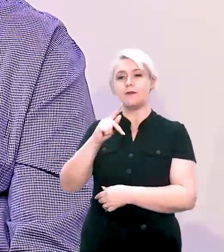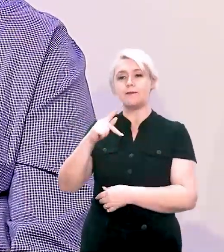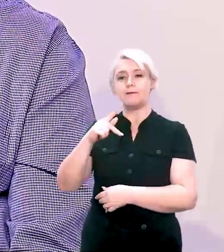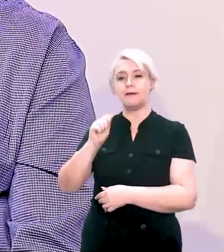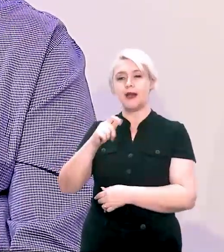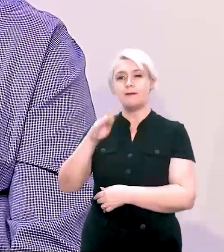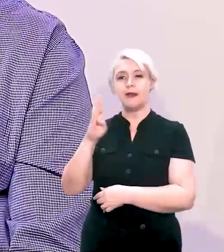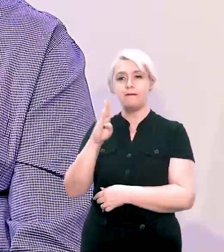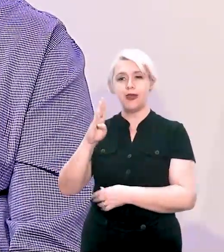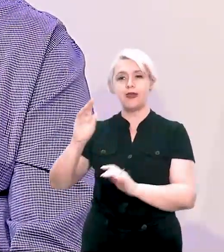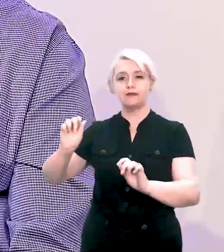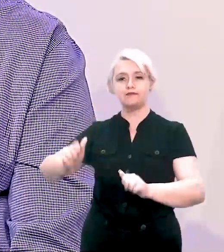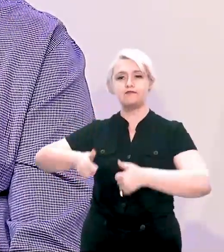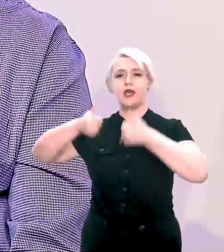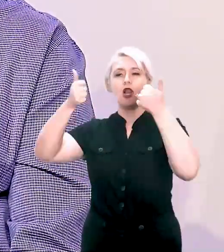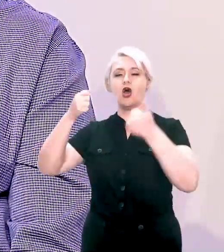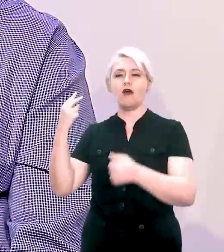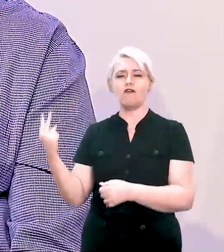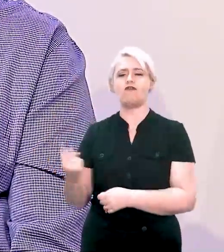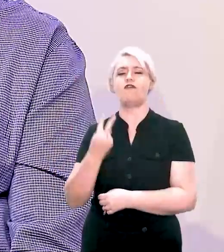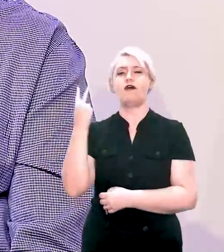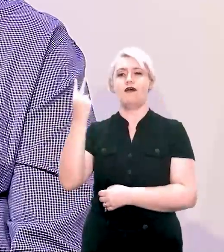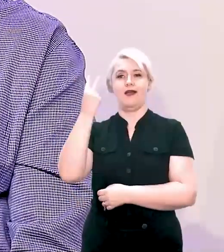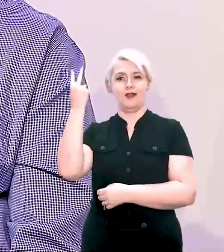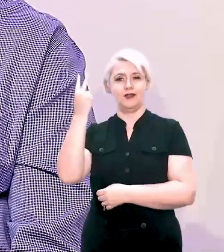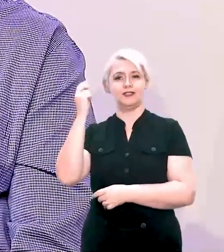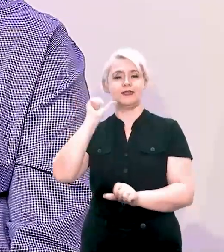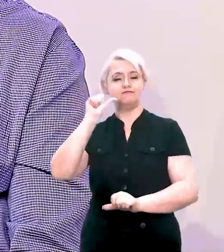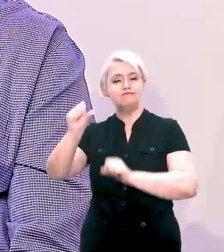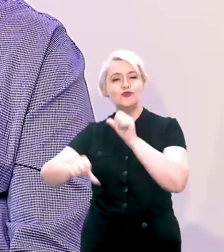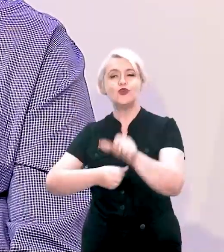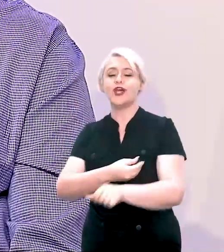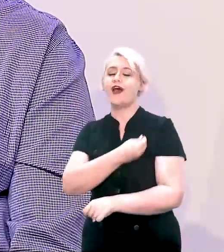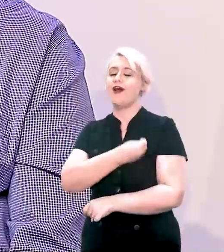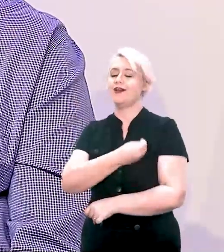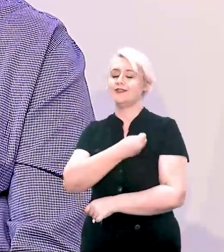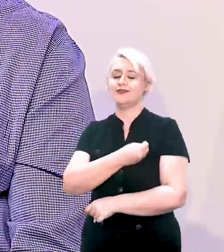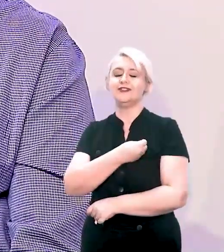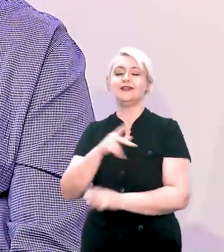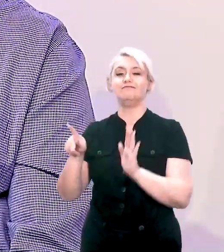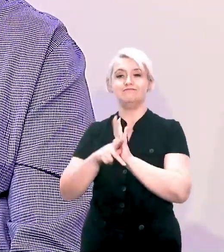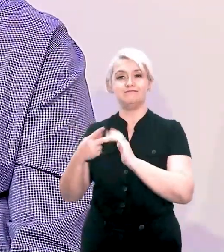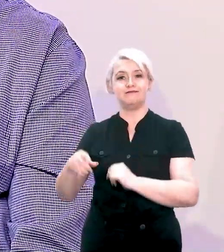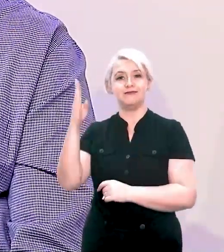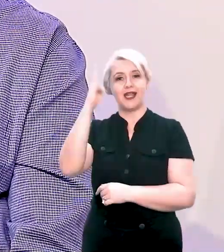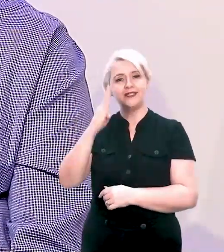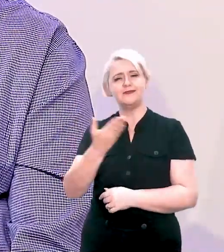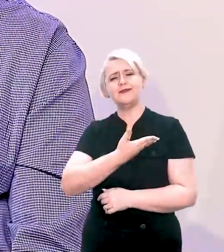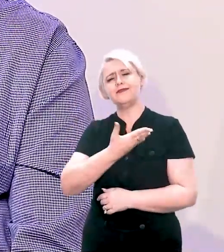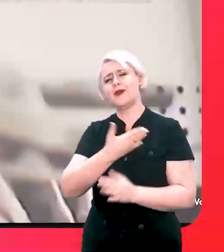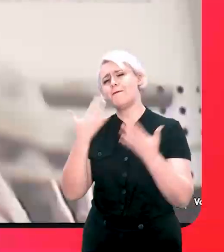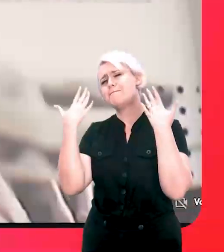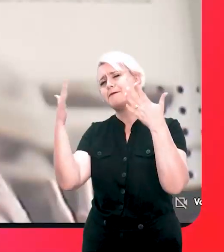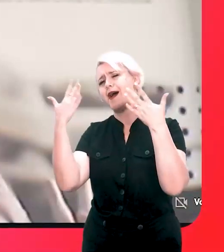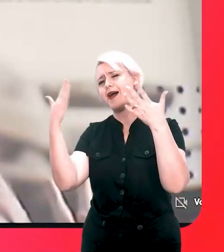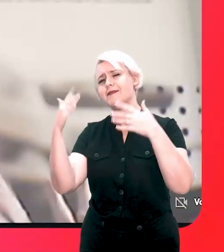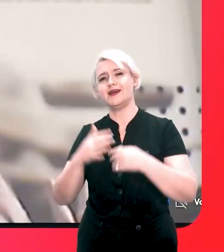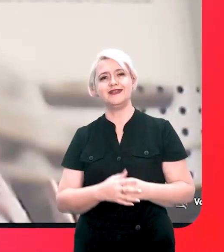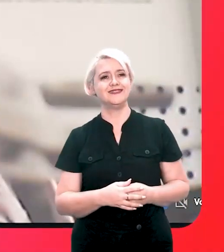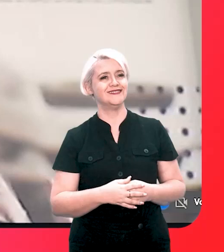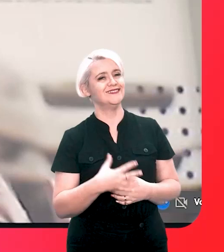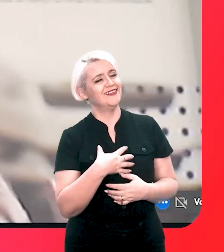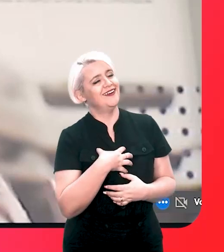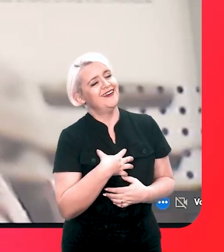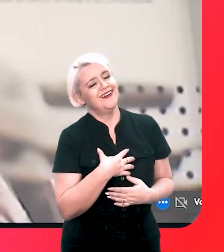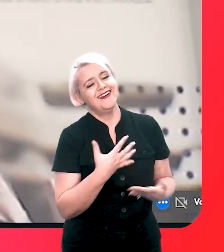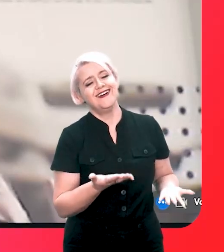tanto melhora, que tanto valoriza, que tanto transforma vidas no Brasil, meu amigo. Parabéns.